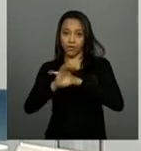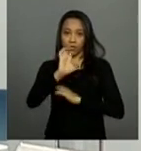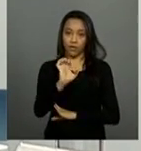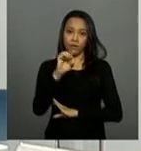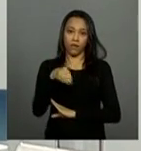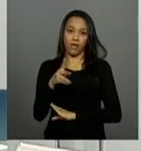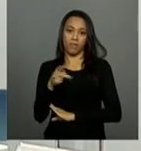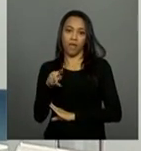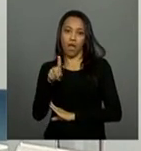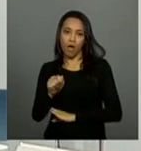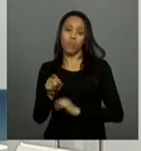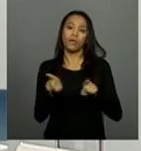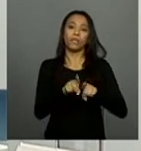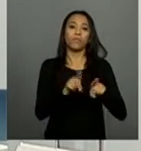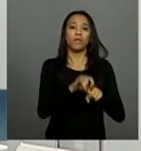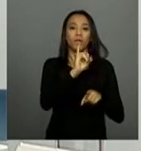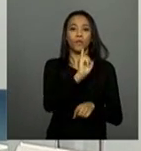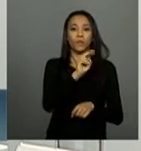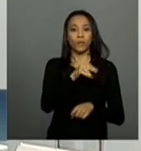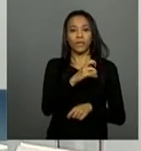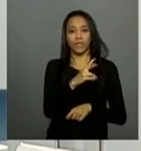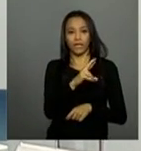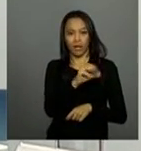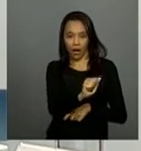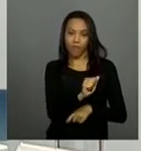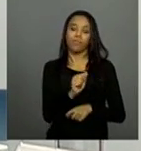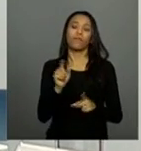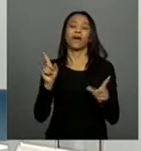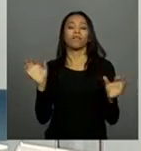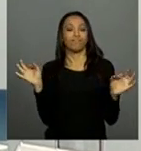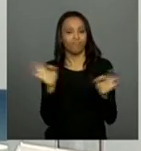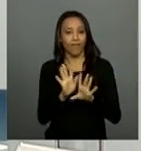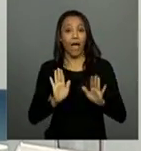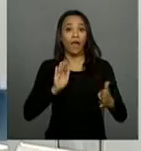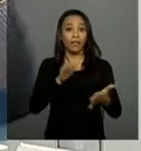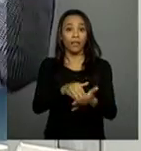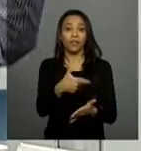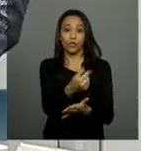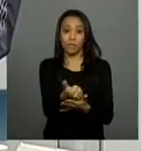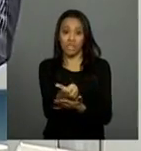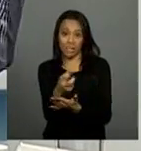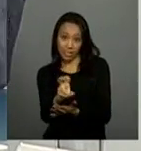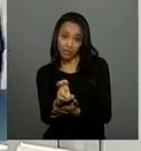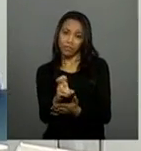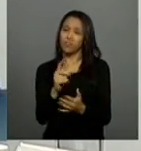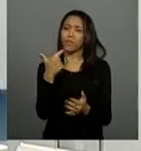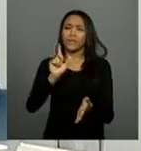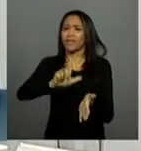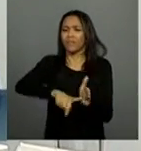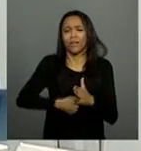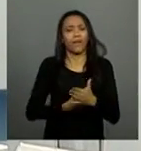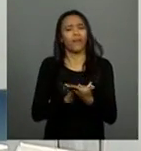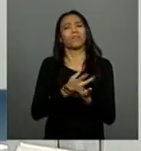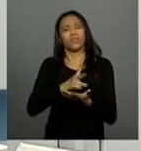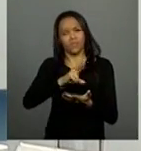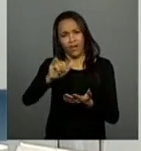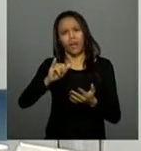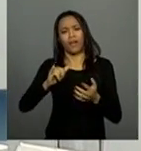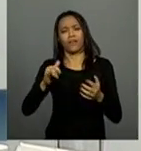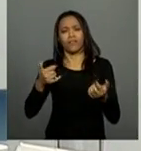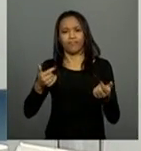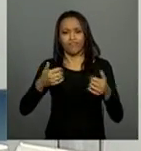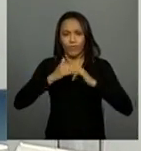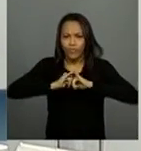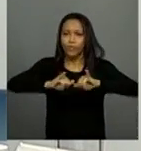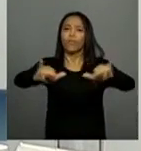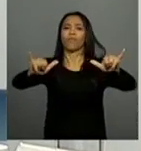trabalhando para concluir 2014 e 2015. Não tem delay, não tem atraso. Ao contrário, acho que nós temos aqui confirmação de tendências.